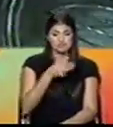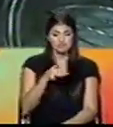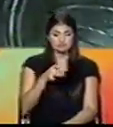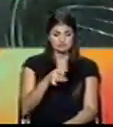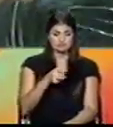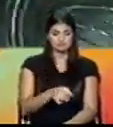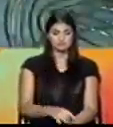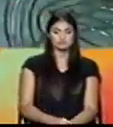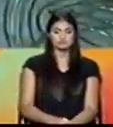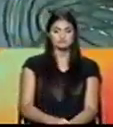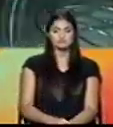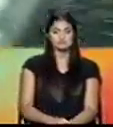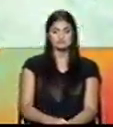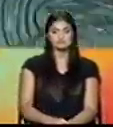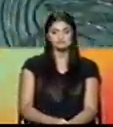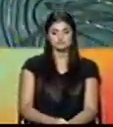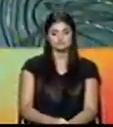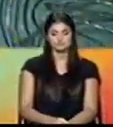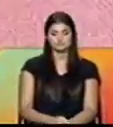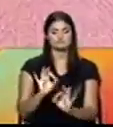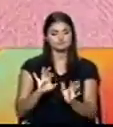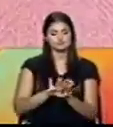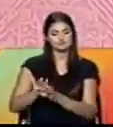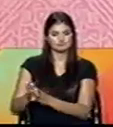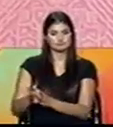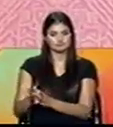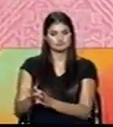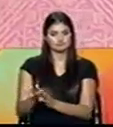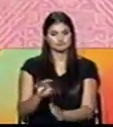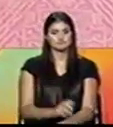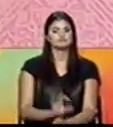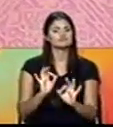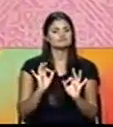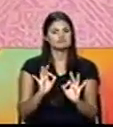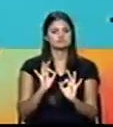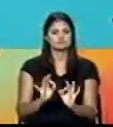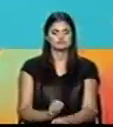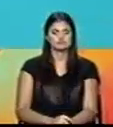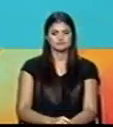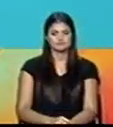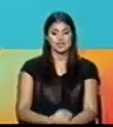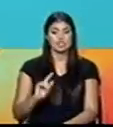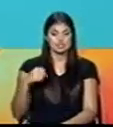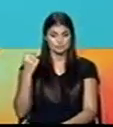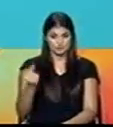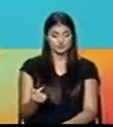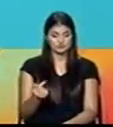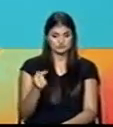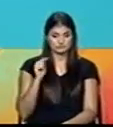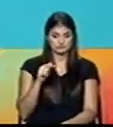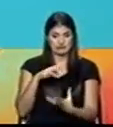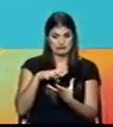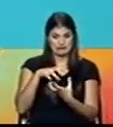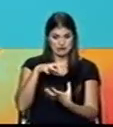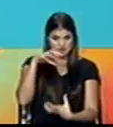e vai aqui ficar reservado. Tem caneta, okay. Tem canela, eu gosto. Já está bom, não é? Uhum. Pronto, depois vamos pegar em